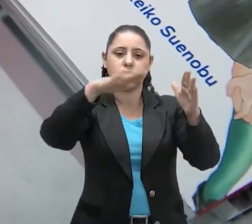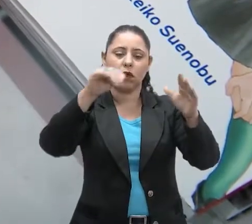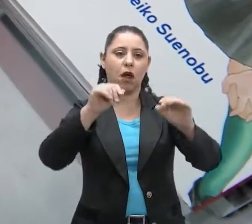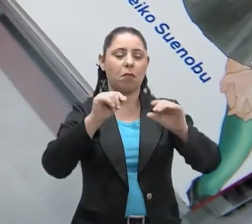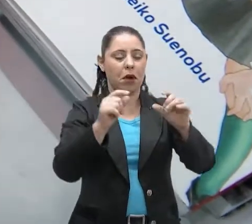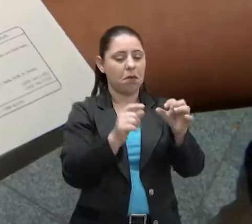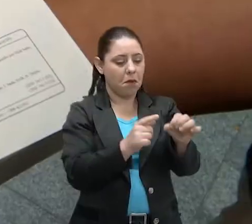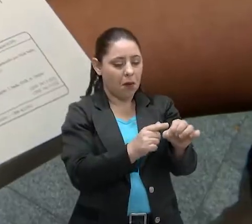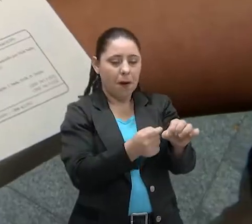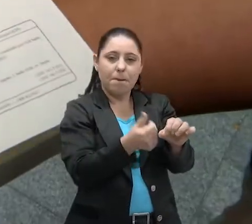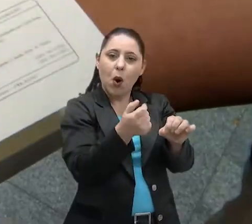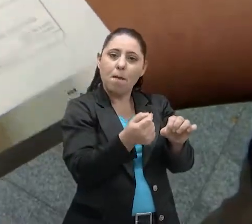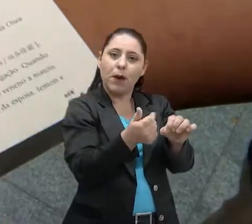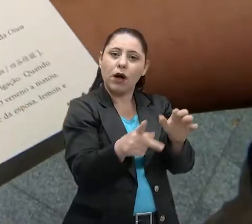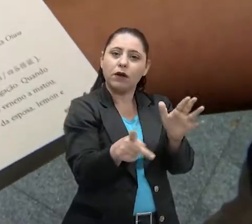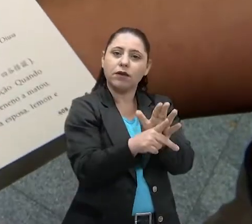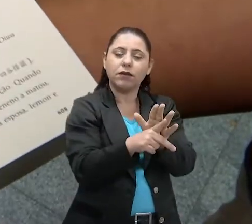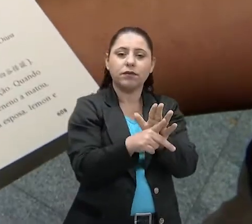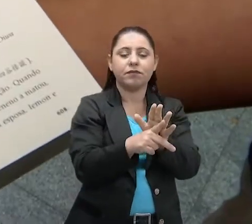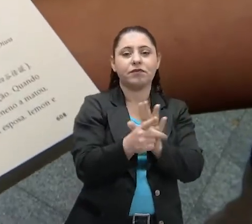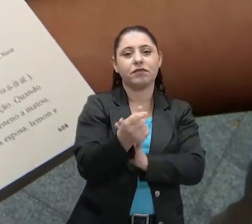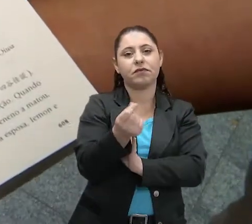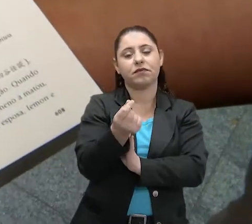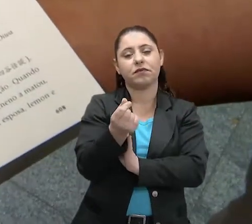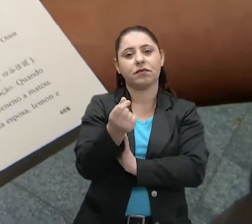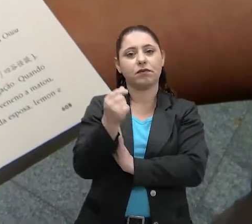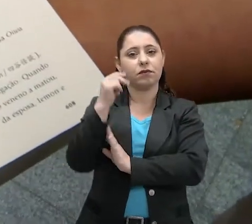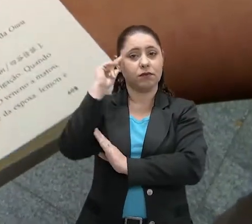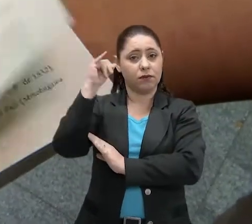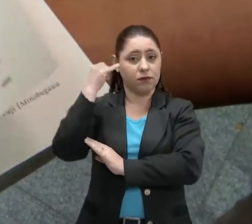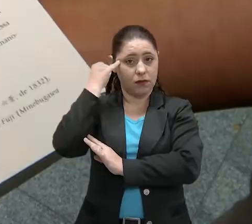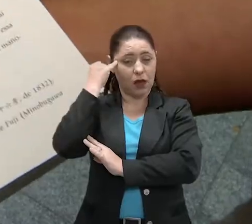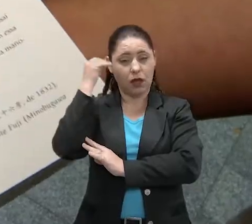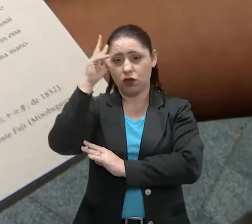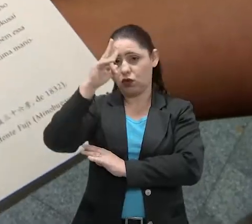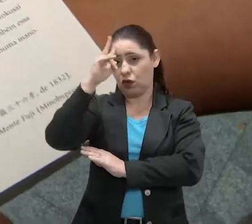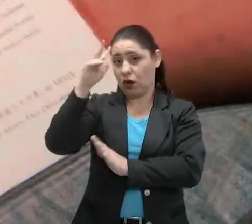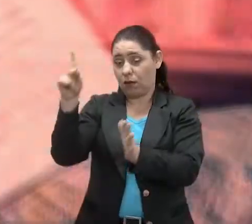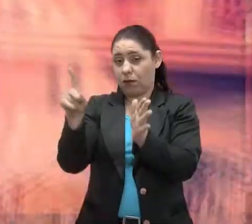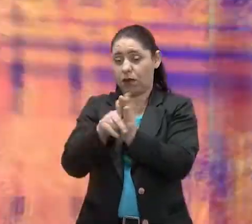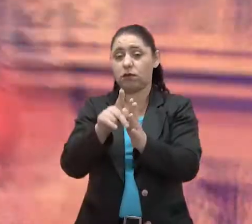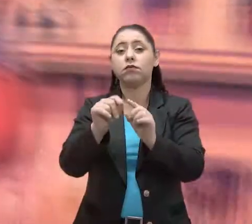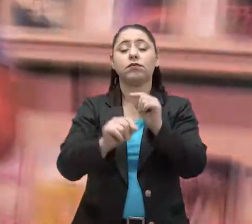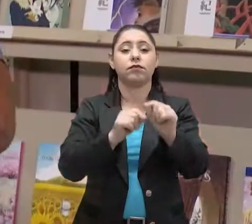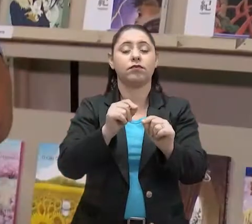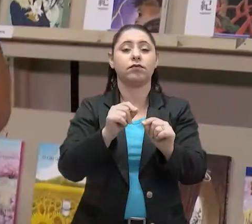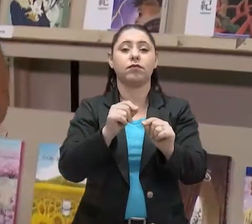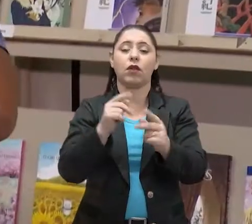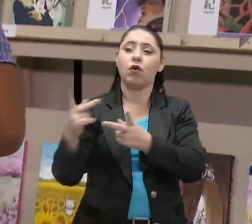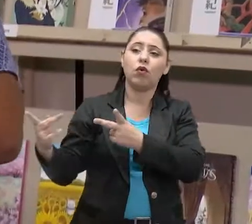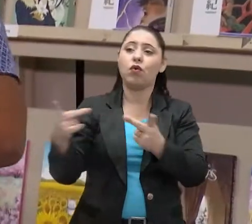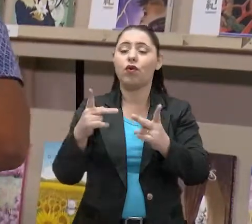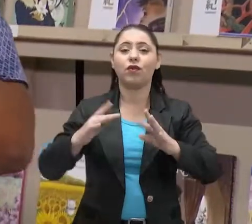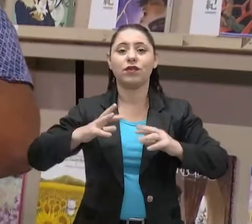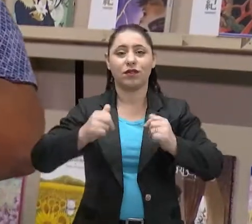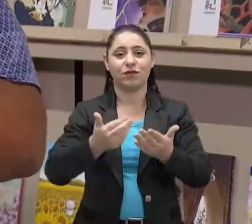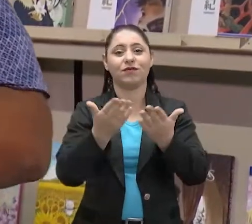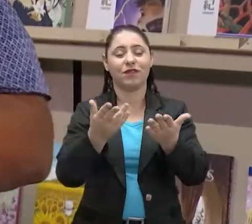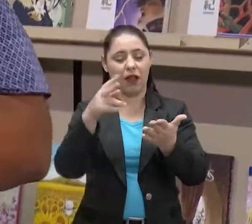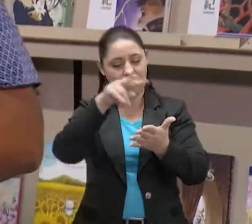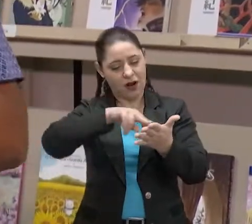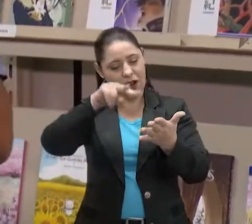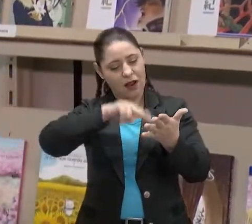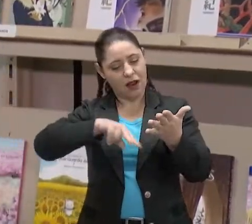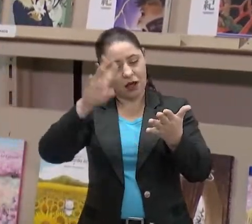Onda dele vai estar na moeda japonesa. Então, assim, é a história dele. Eu